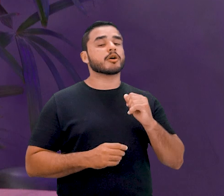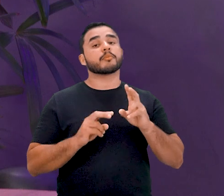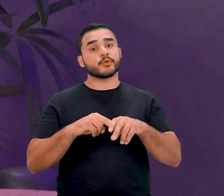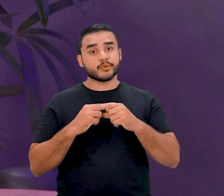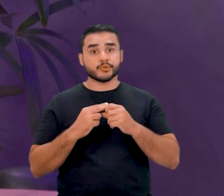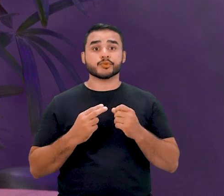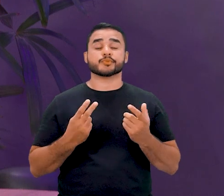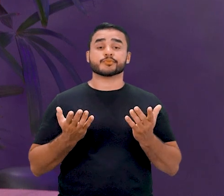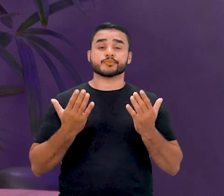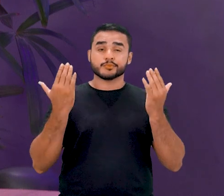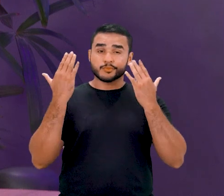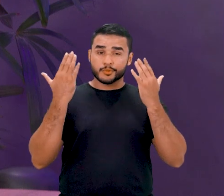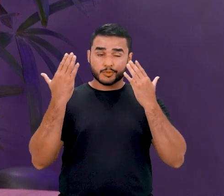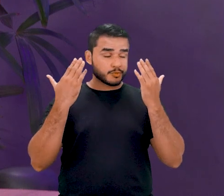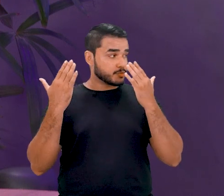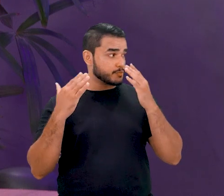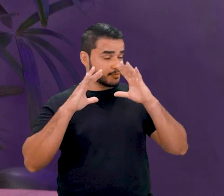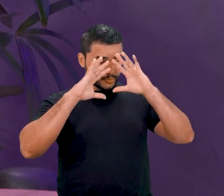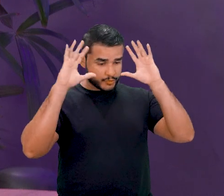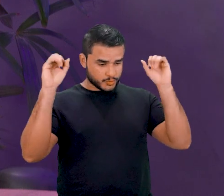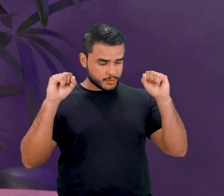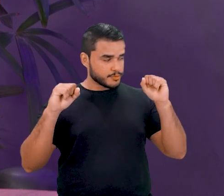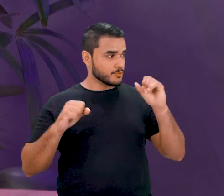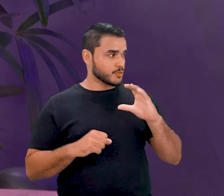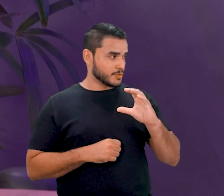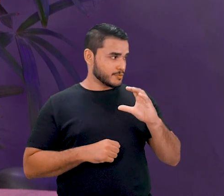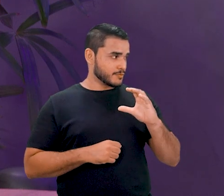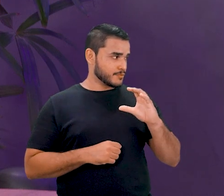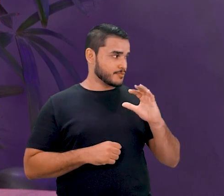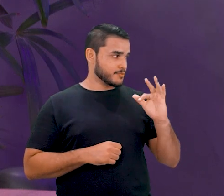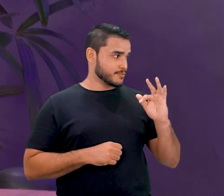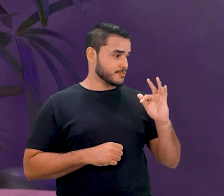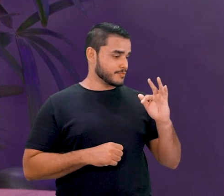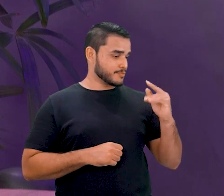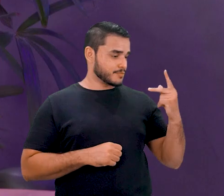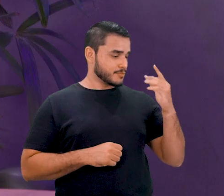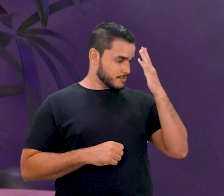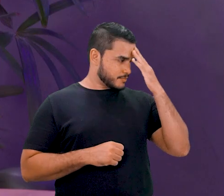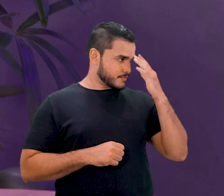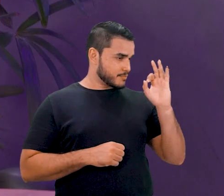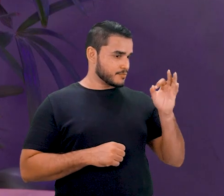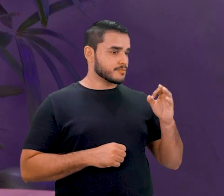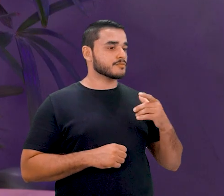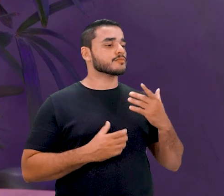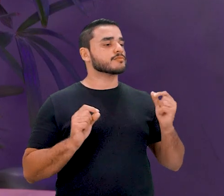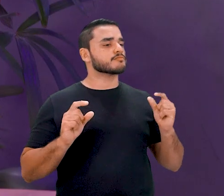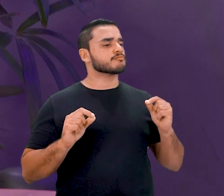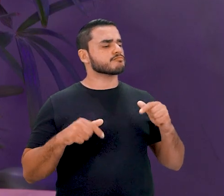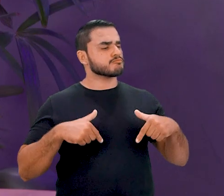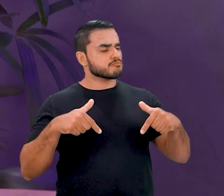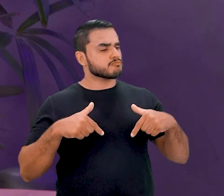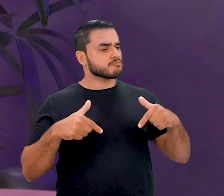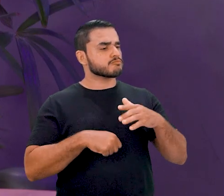a isso. Hoje, o Conselho Federal de Psicologia é um conselho que ele tem um protagonismo